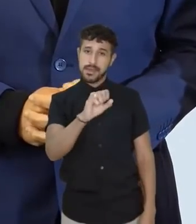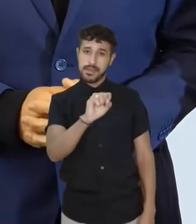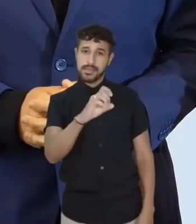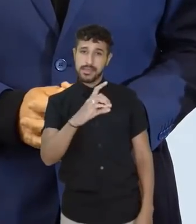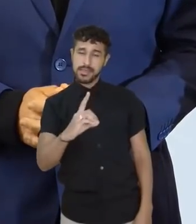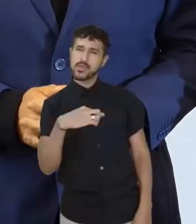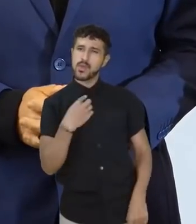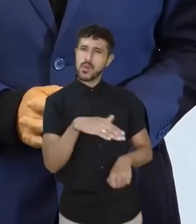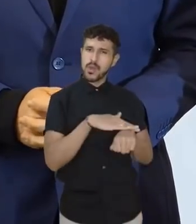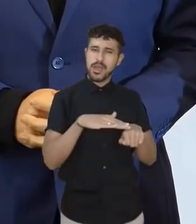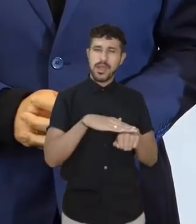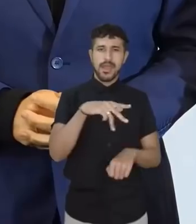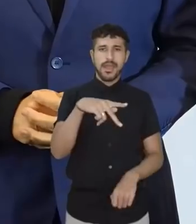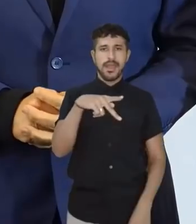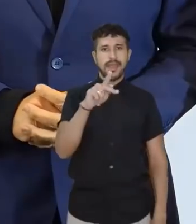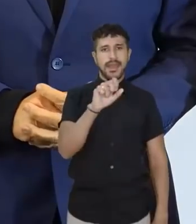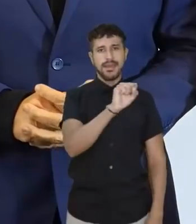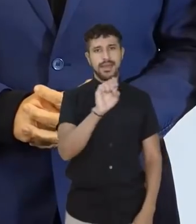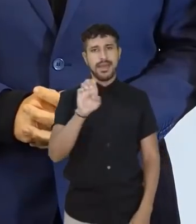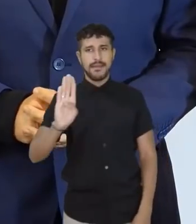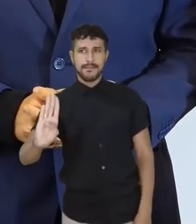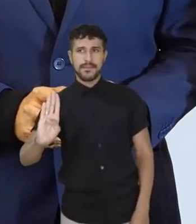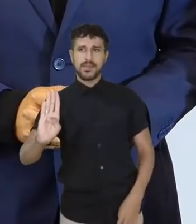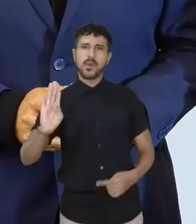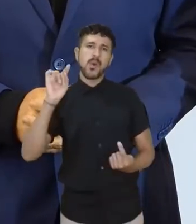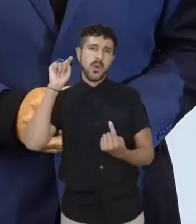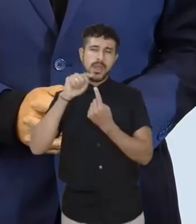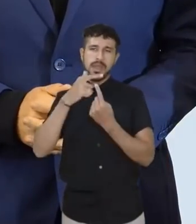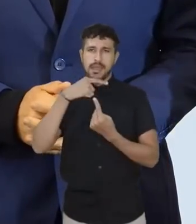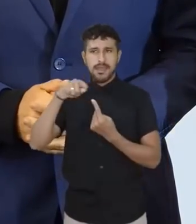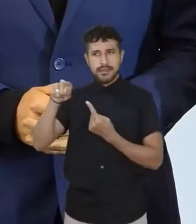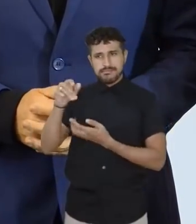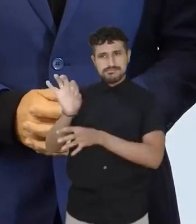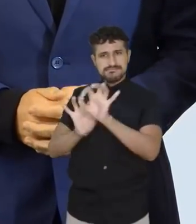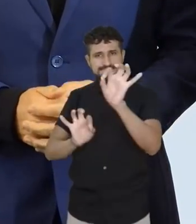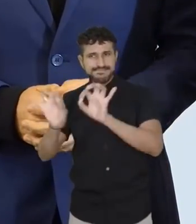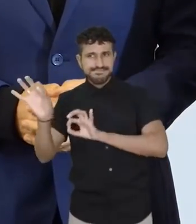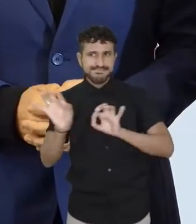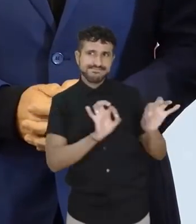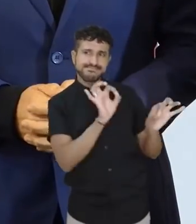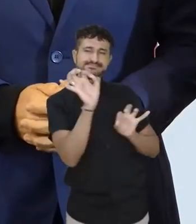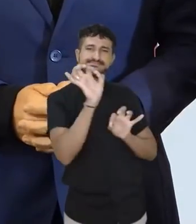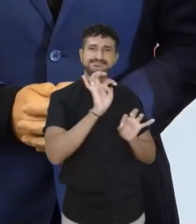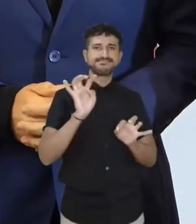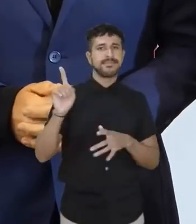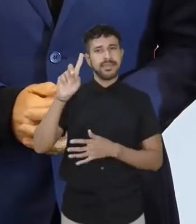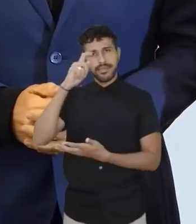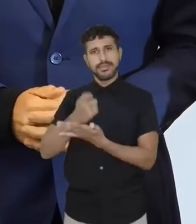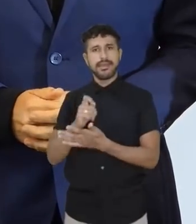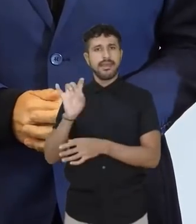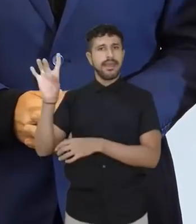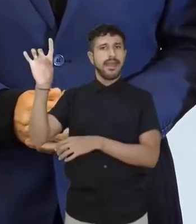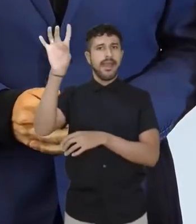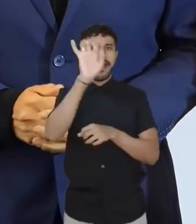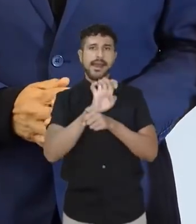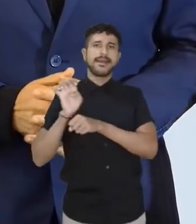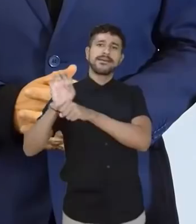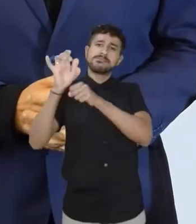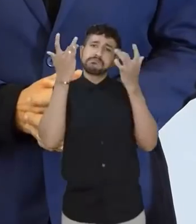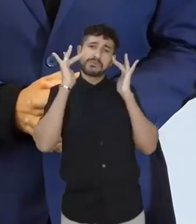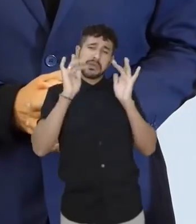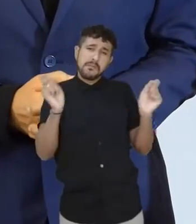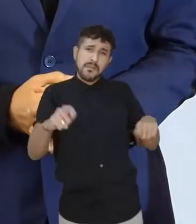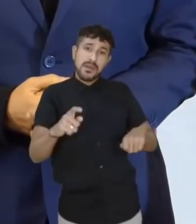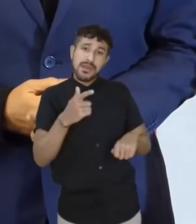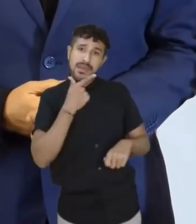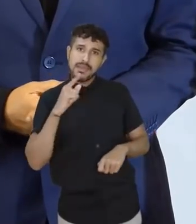Kassab diretamente para fazer as composições e fechar nos estados. Não sei se é possível eles virem no primeiro